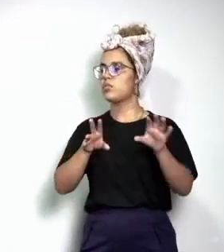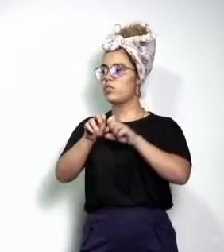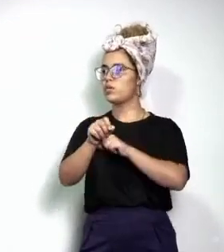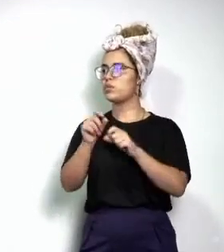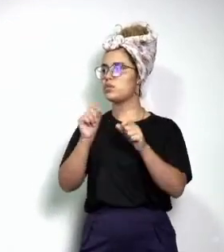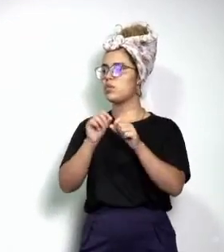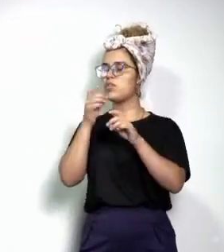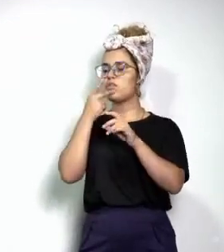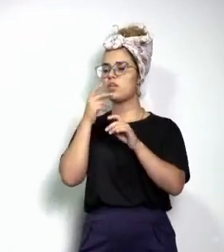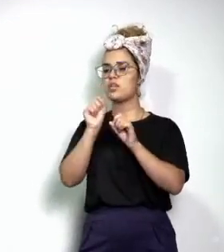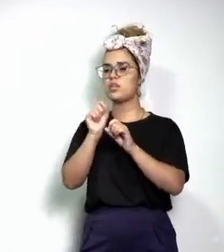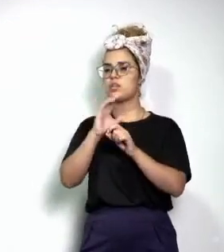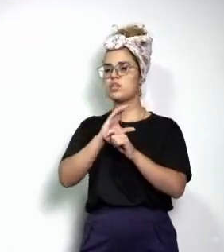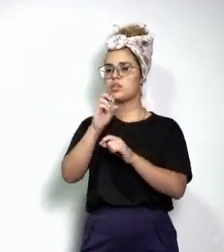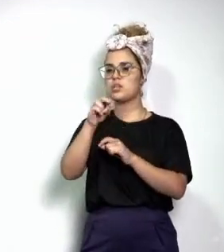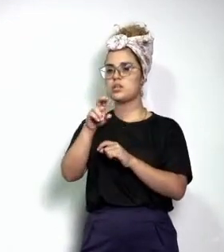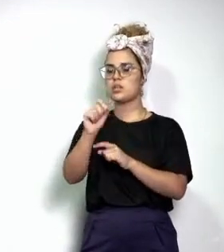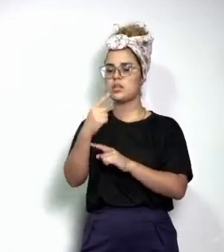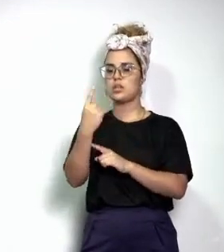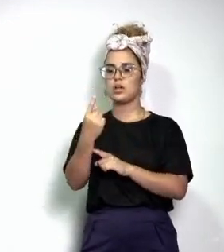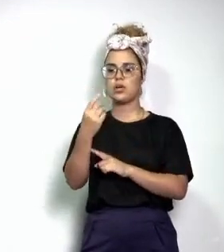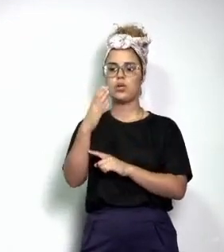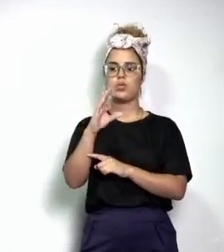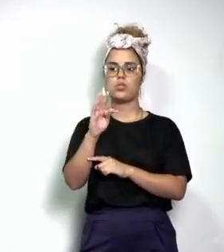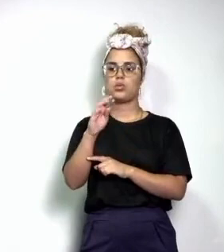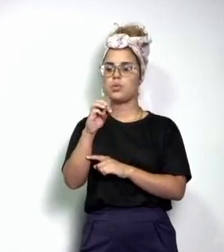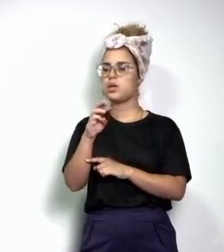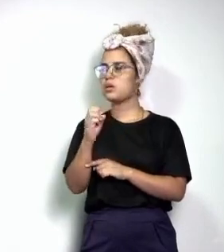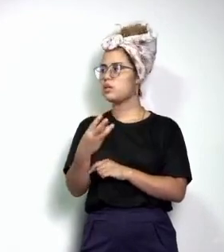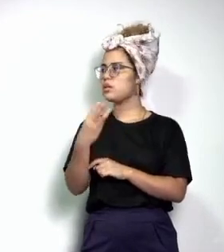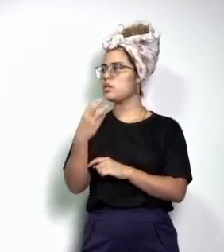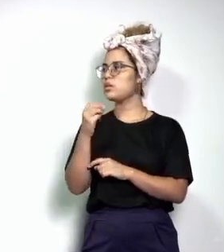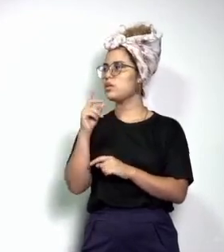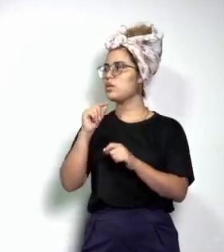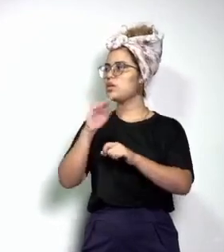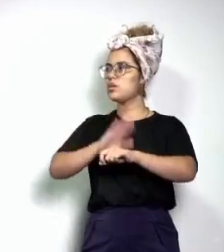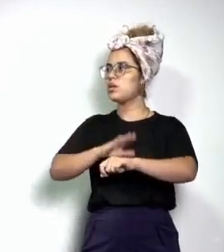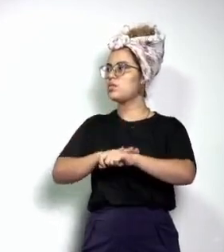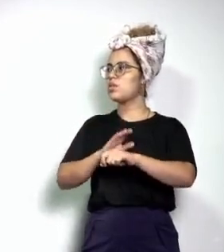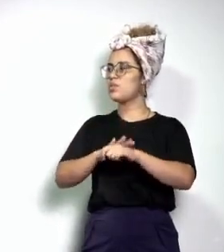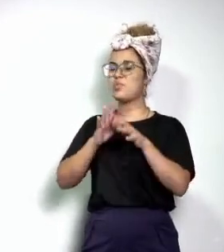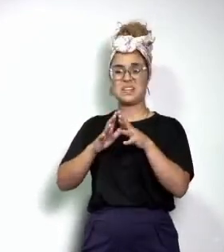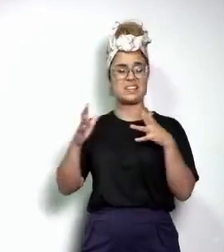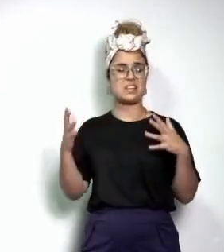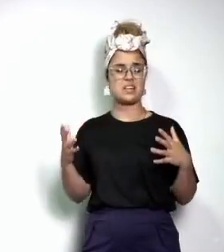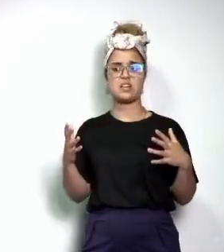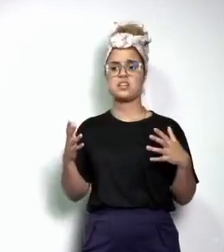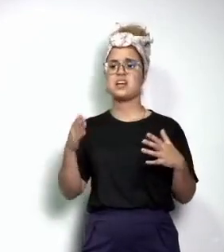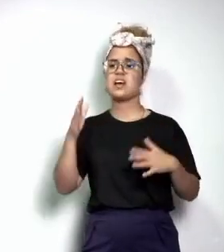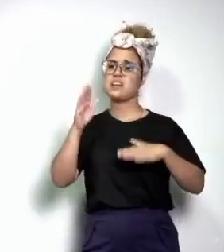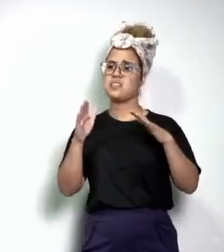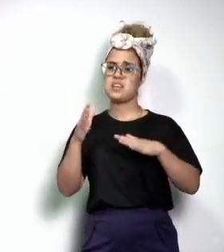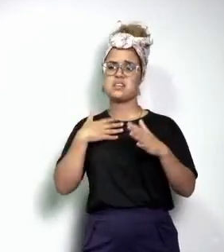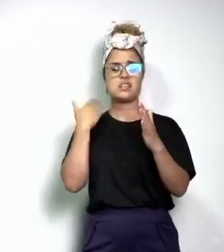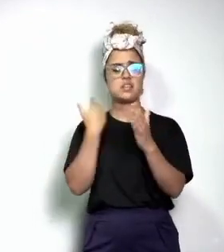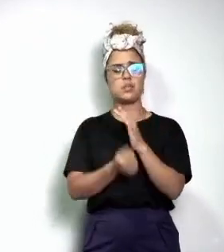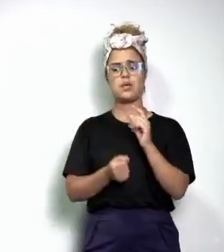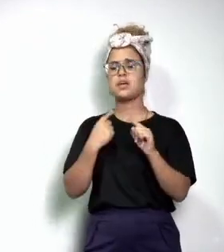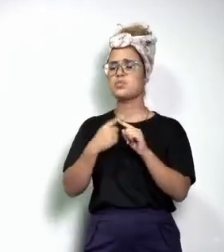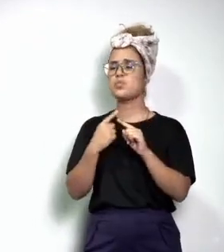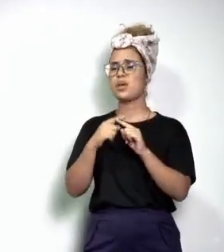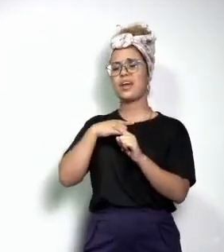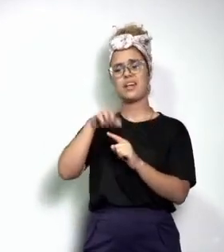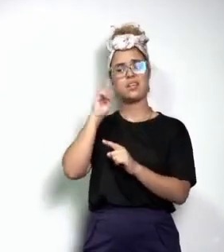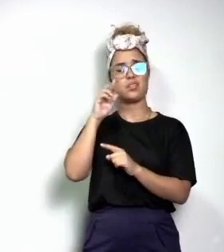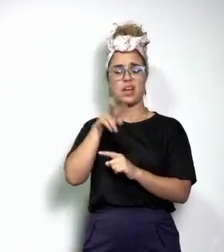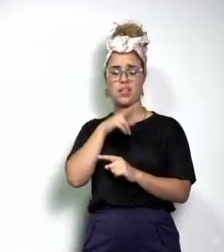ensinaram que eu tinha que falar cena 2, plano 1, tomada 3. E isso gasta um tempo muito absurdo. Às vezes, você fica até perdido, porque você não está vendo